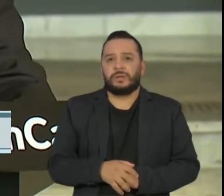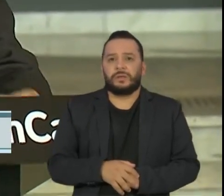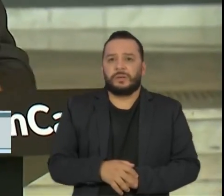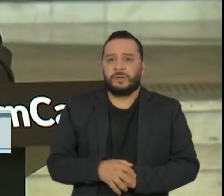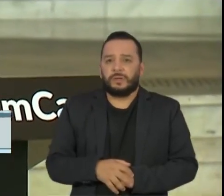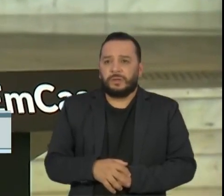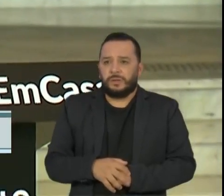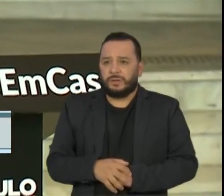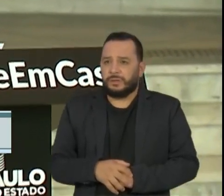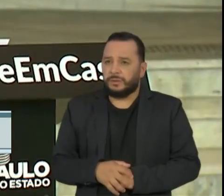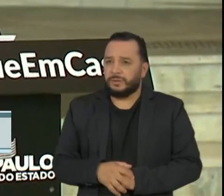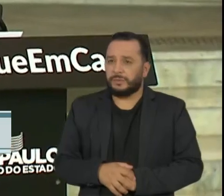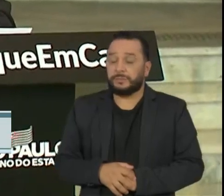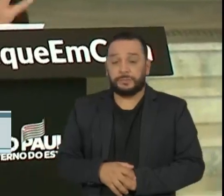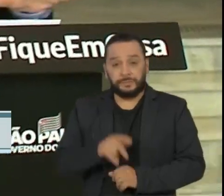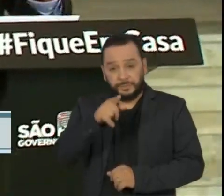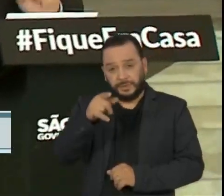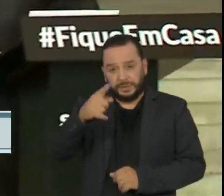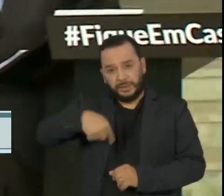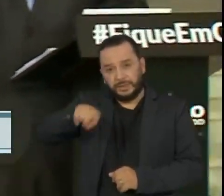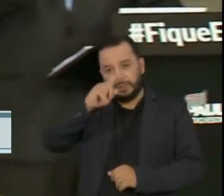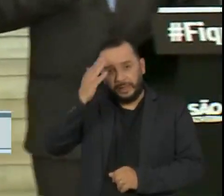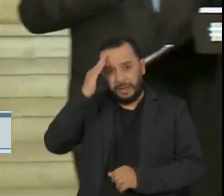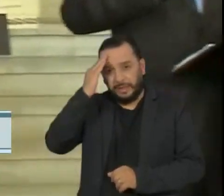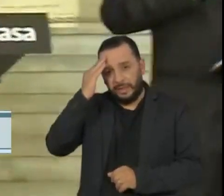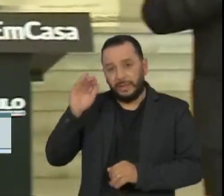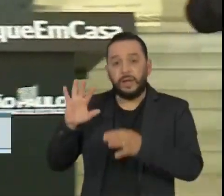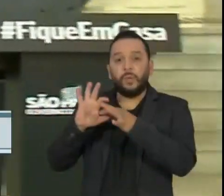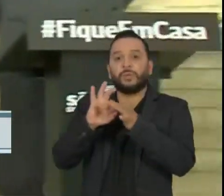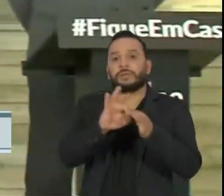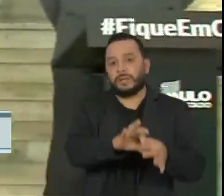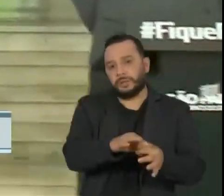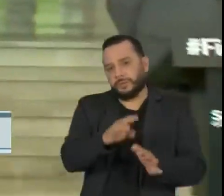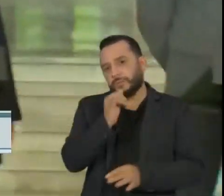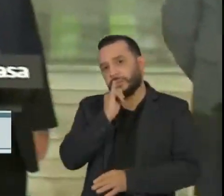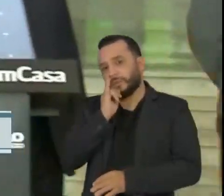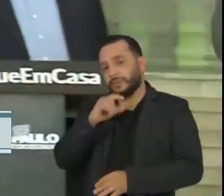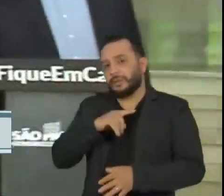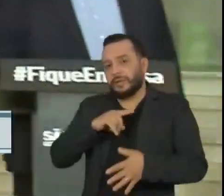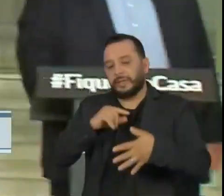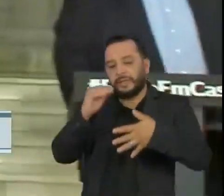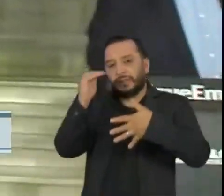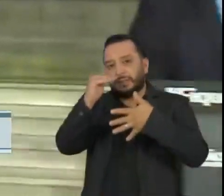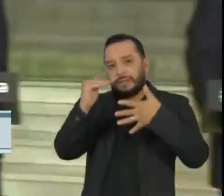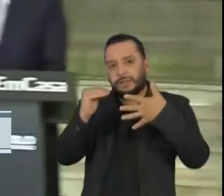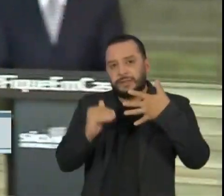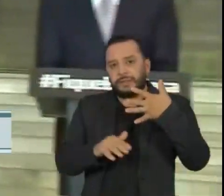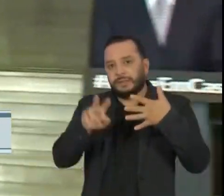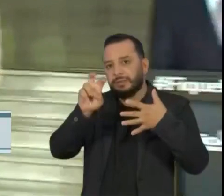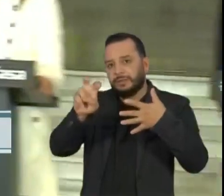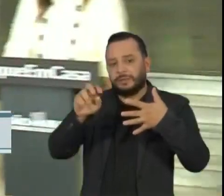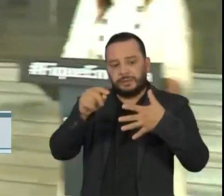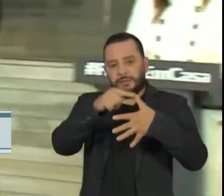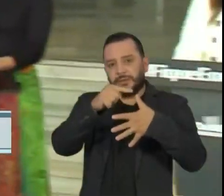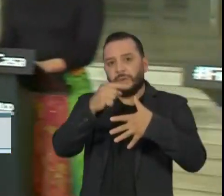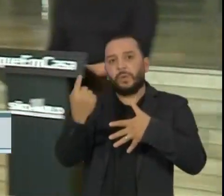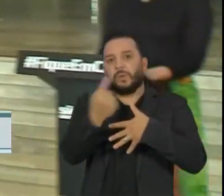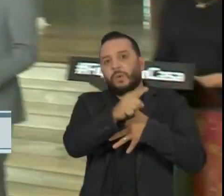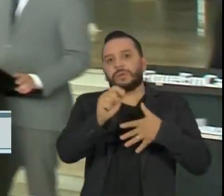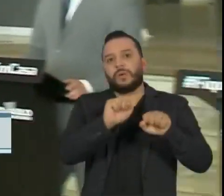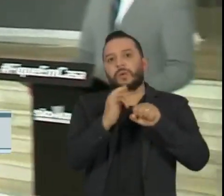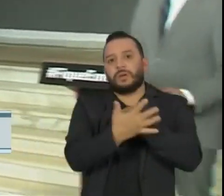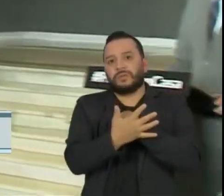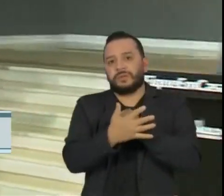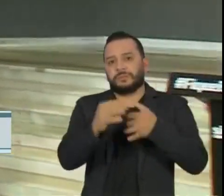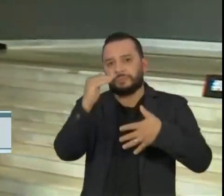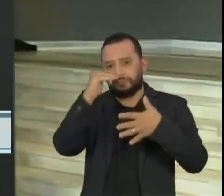Para contextualizar o trabalho dessa equipe, eu coloquei aqui os 5 pilares para o combate da epidemia,